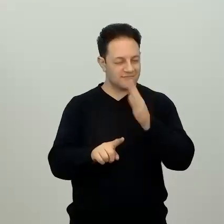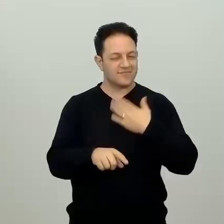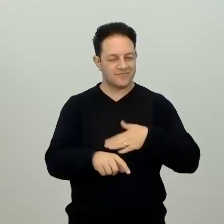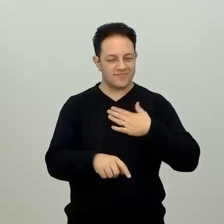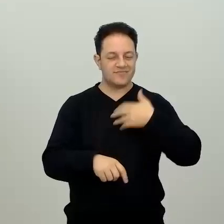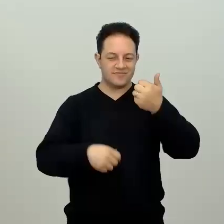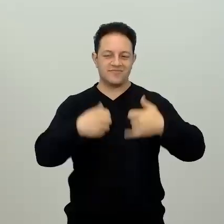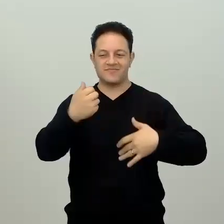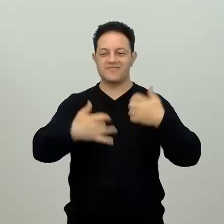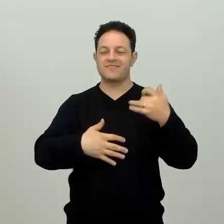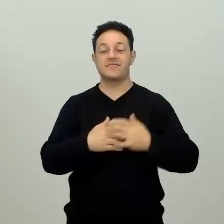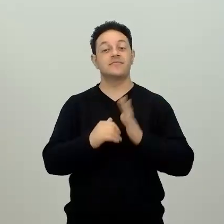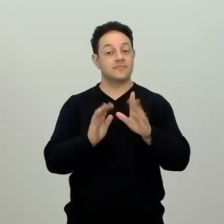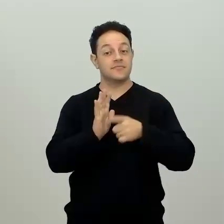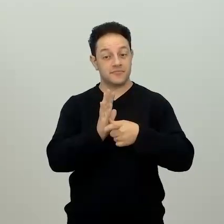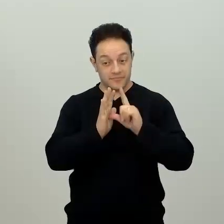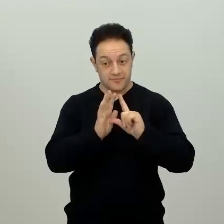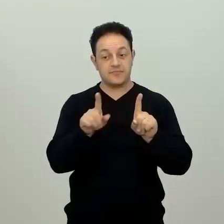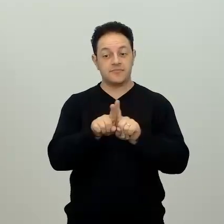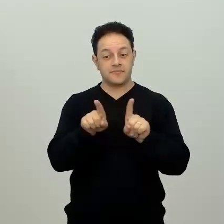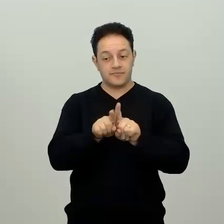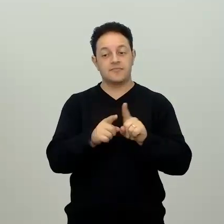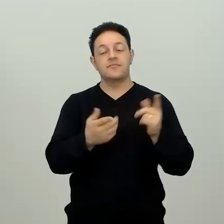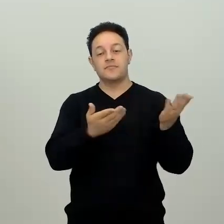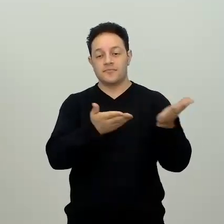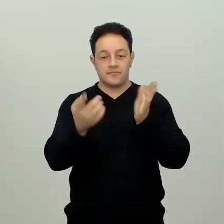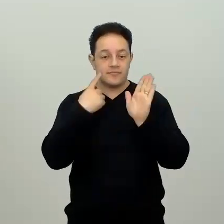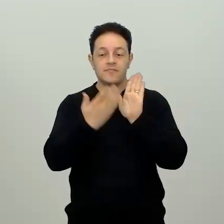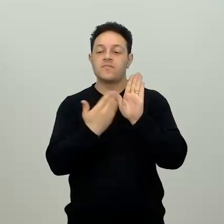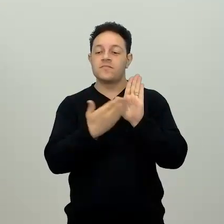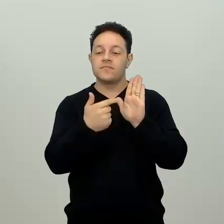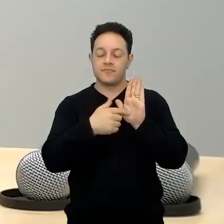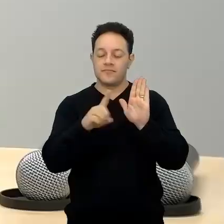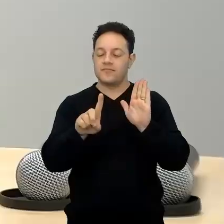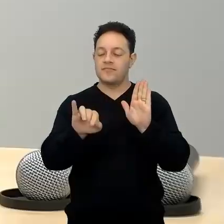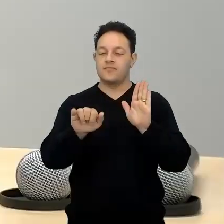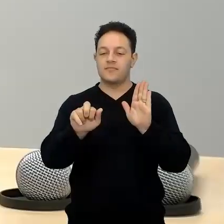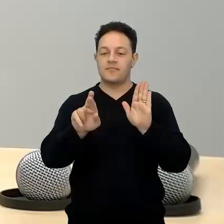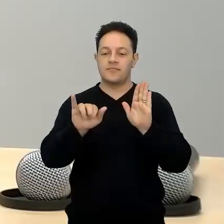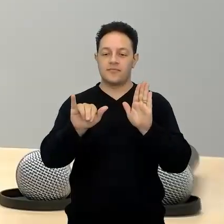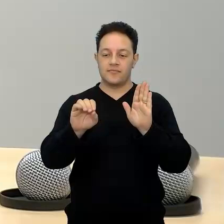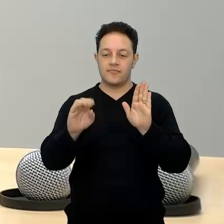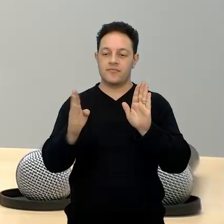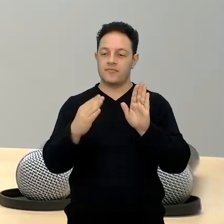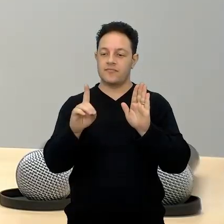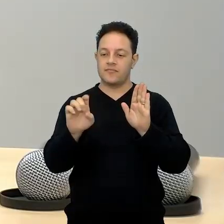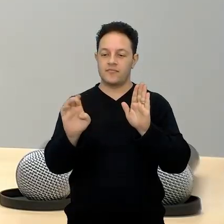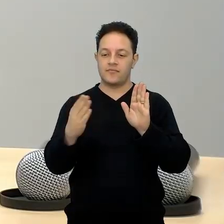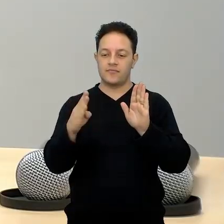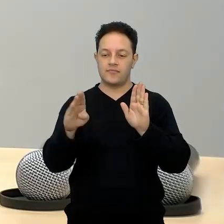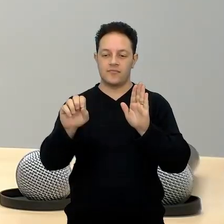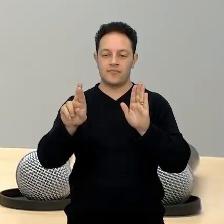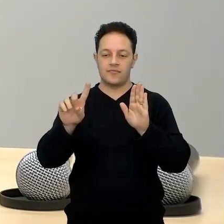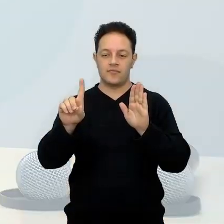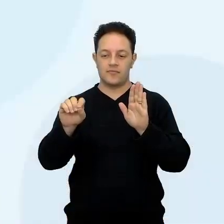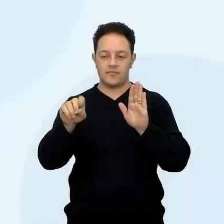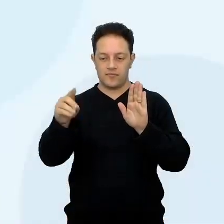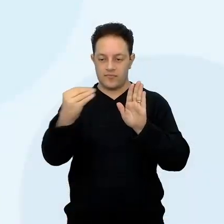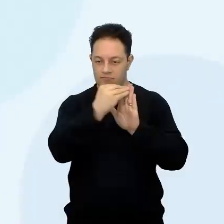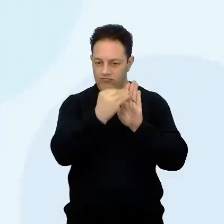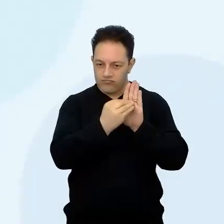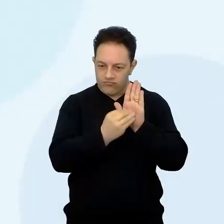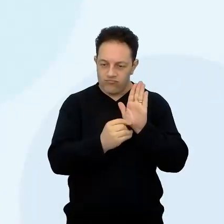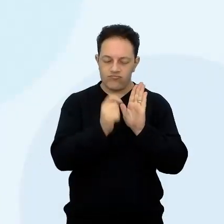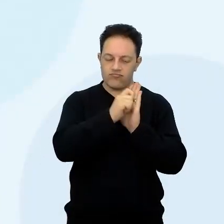pouquinho. Antes de mais nada, a gente vai chamar o diário de bordo para vocês pegarem os materiais de vocês, né? O que vocês quiserem